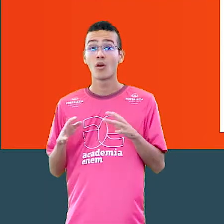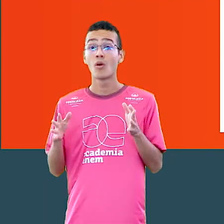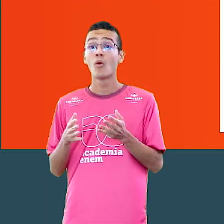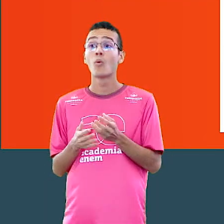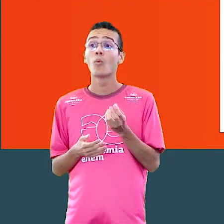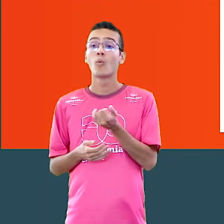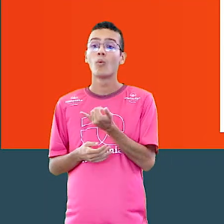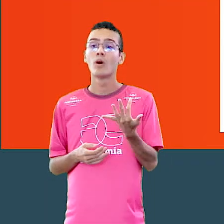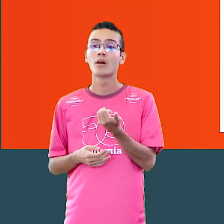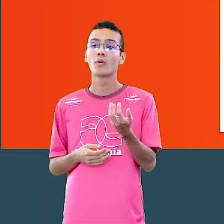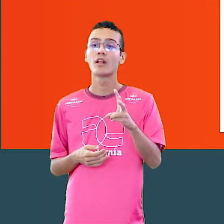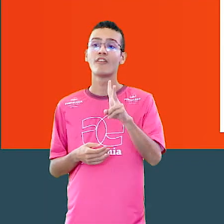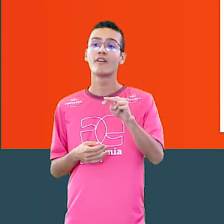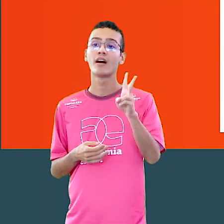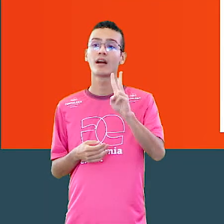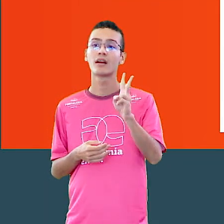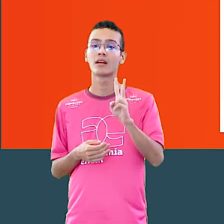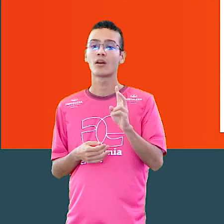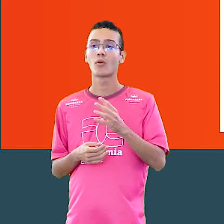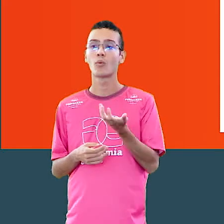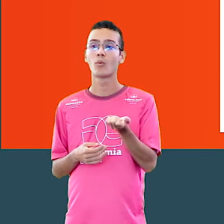São quantas vagas de medicina? Quem sabe?